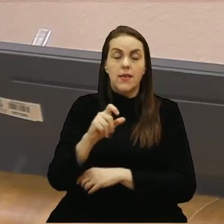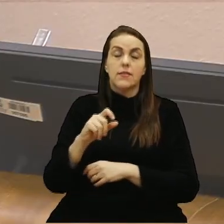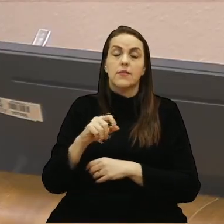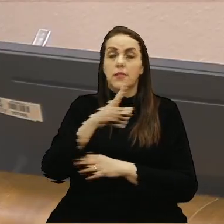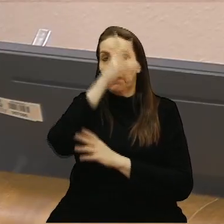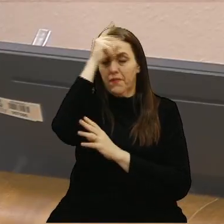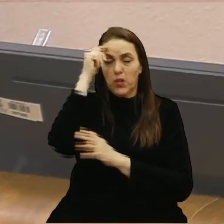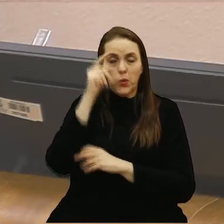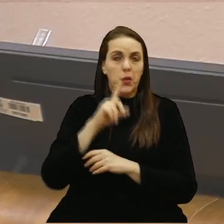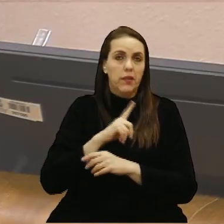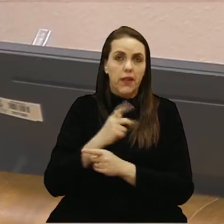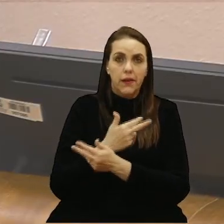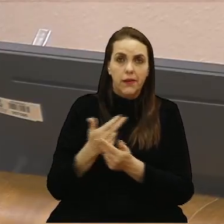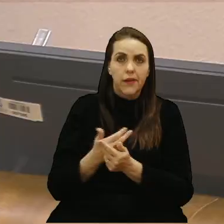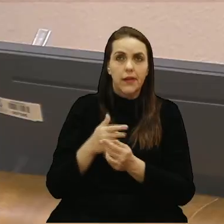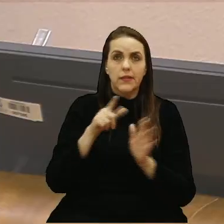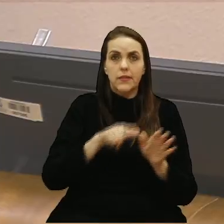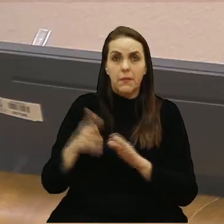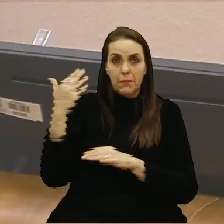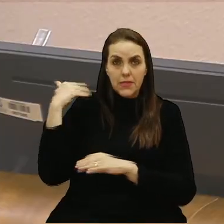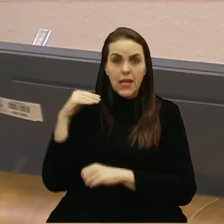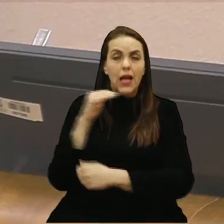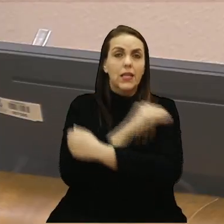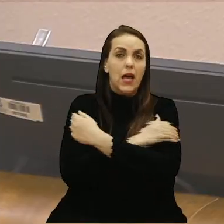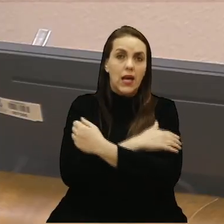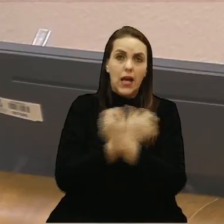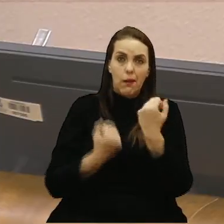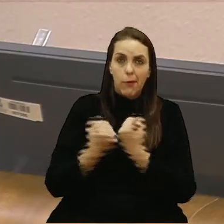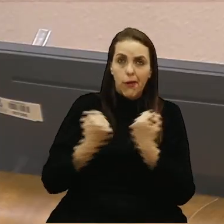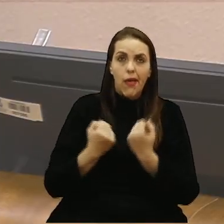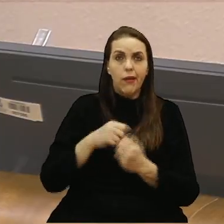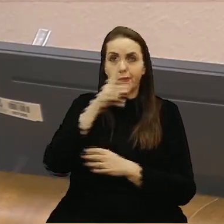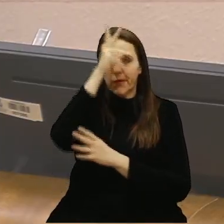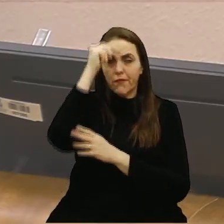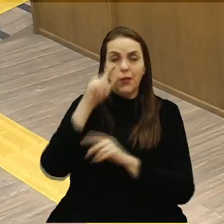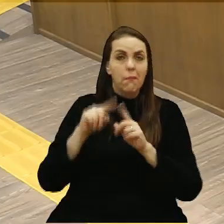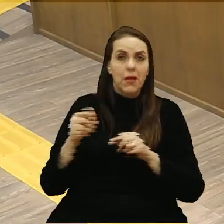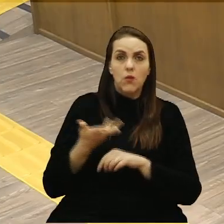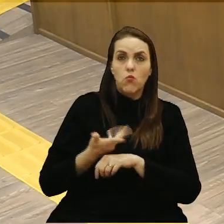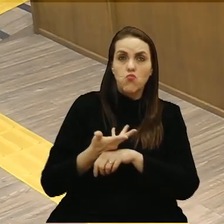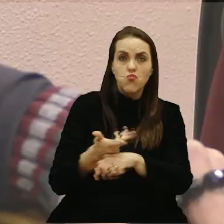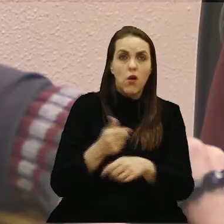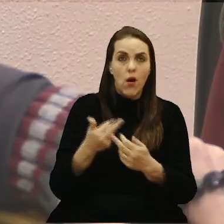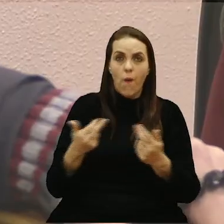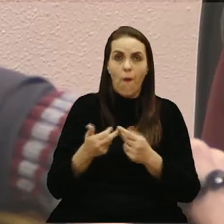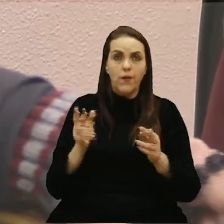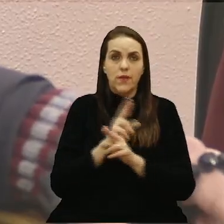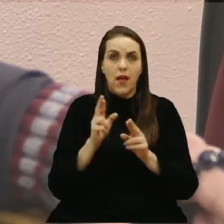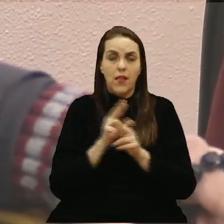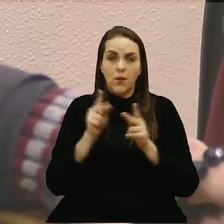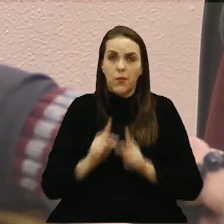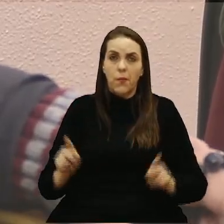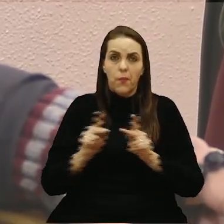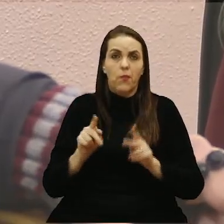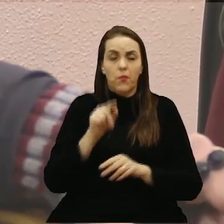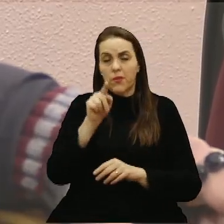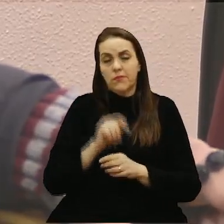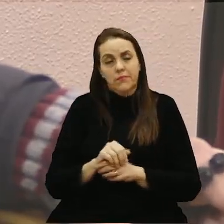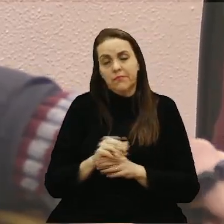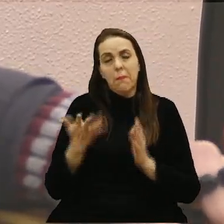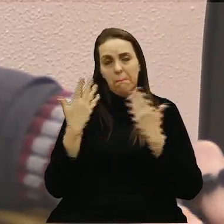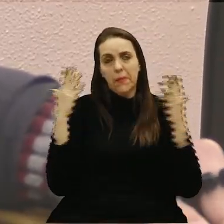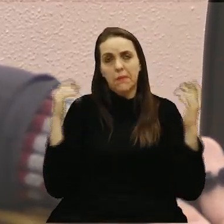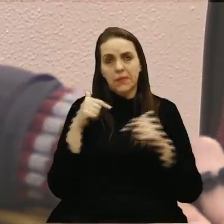como, né, a gente viu semana passada a caminhonete do prefeito, mas a gente não vê agilidade quando é para questões relacionadas ao povo. Então, parabenizar pelo trabalho,